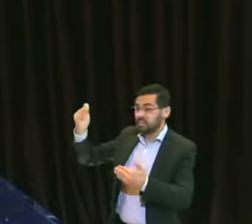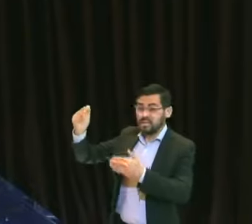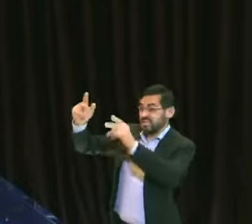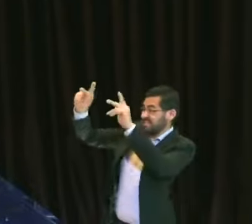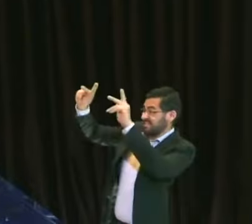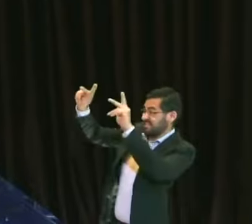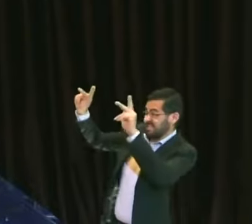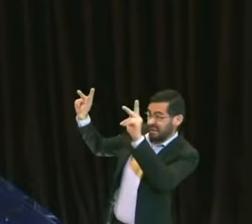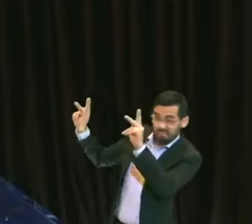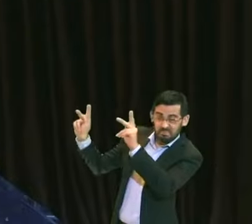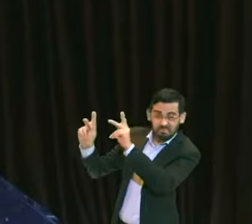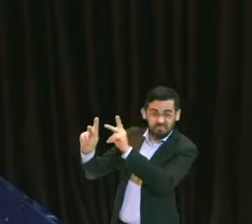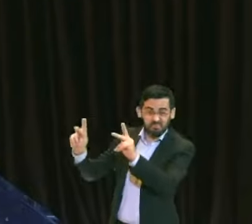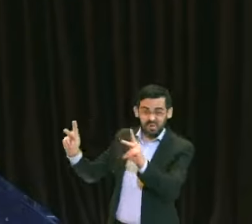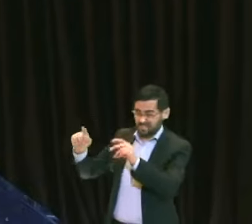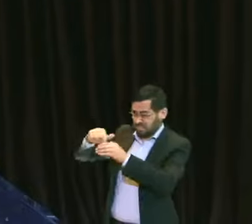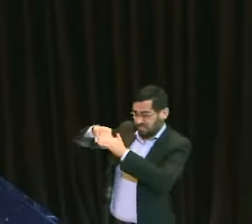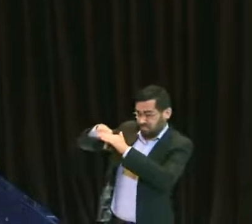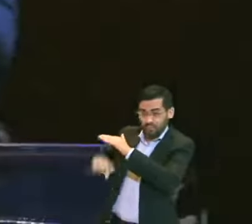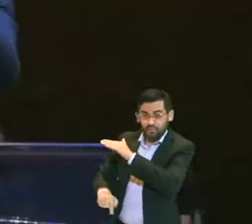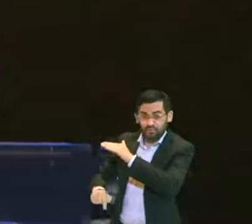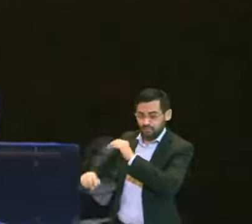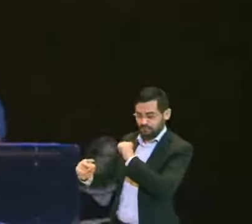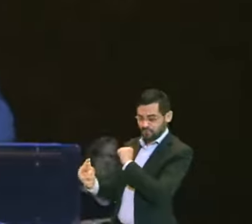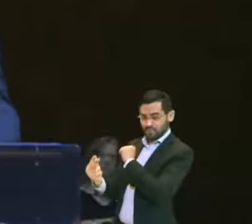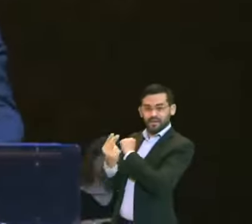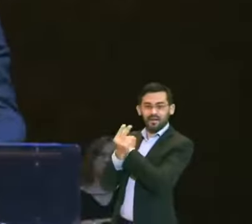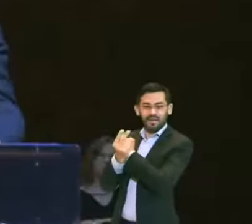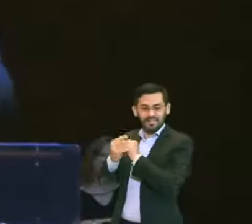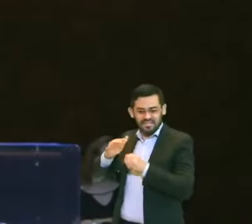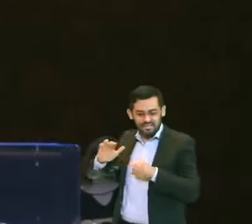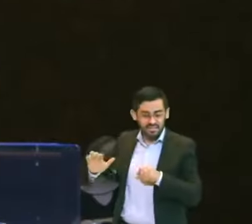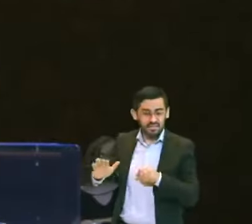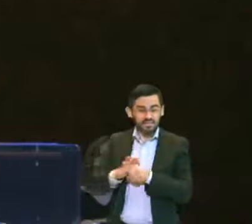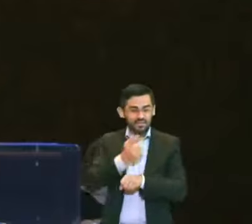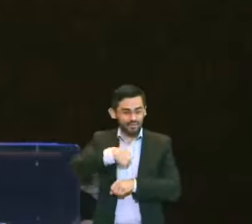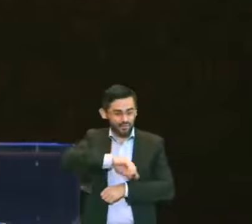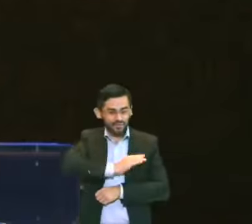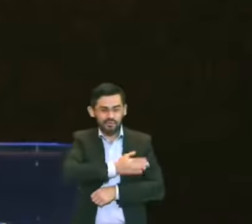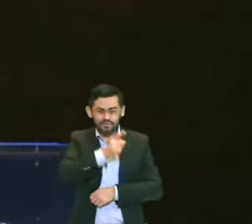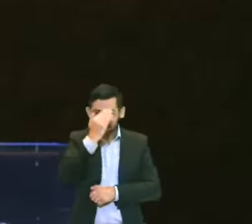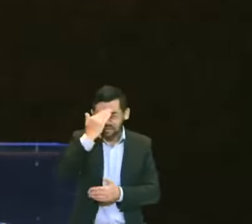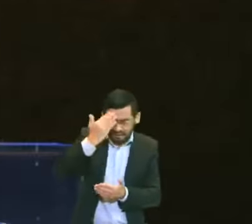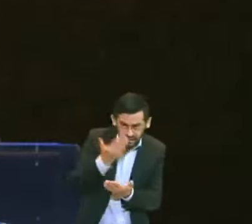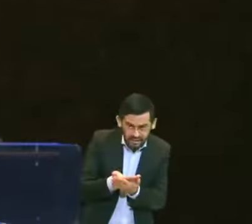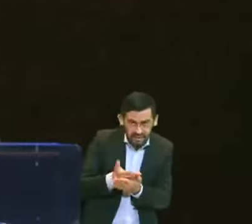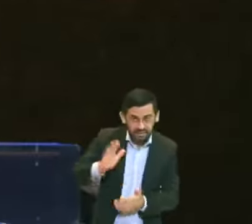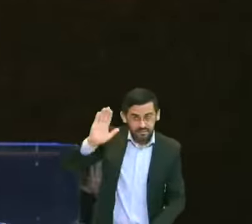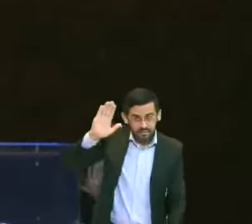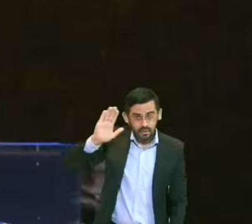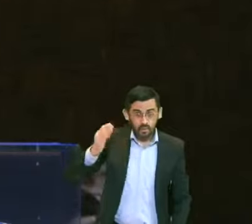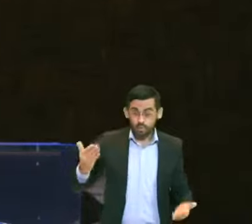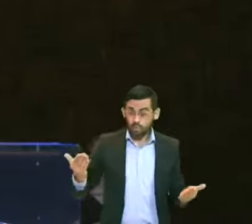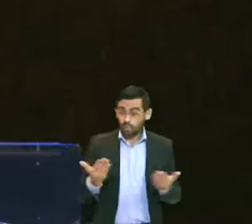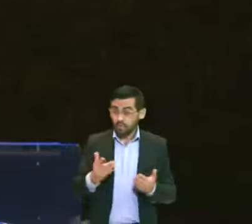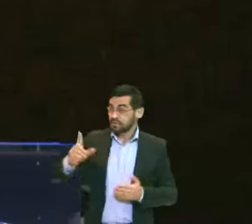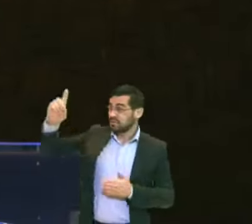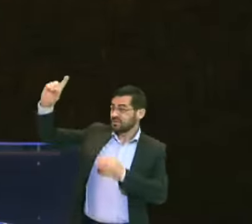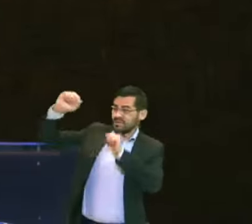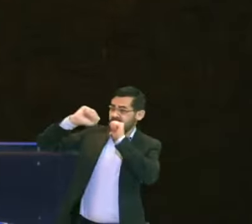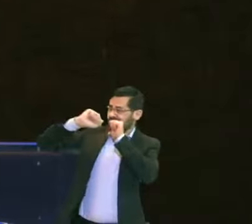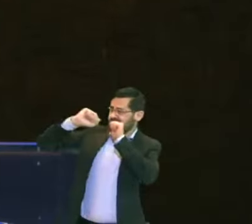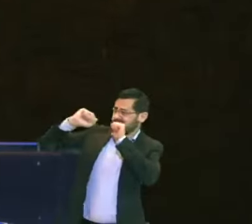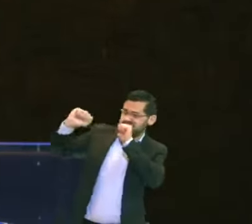paz que excede todo entendimento guardará os nossos corações. Quantos creem nisso? Hoje Deus vai derramar